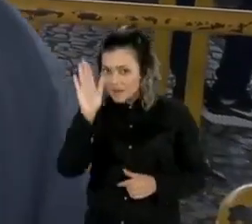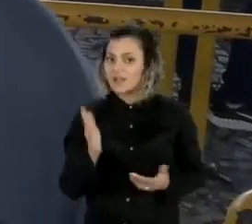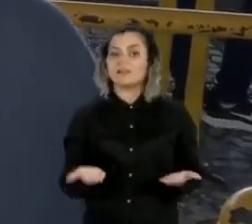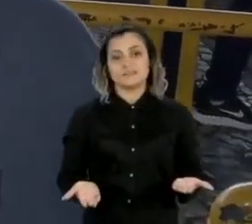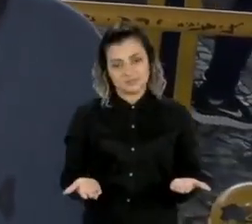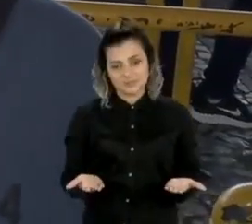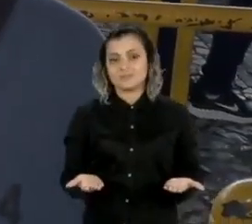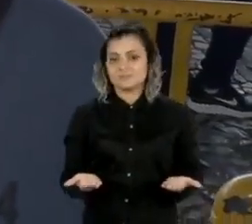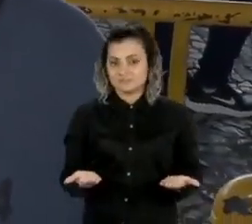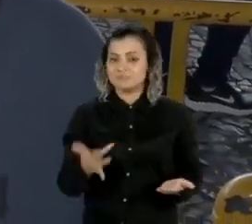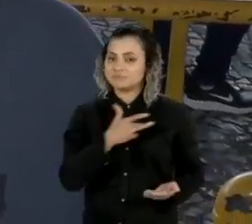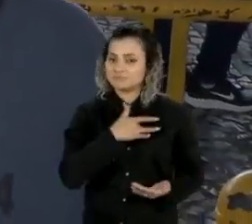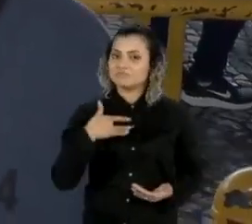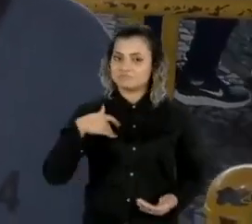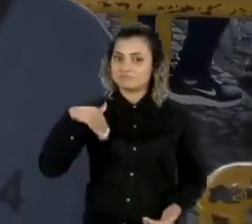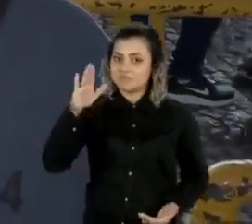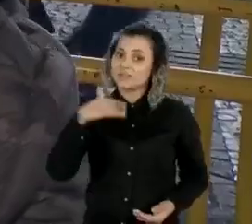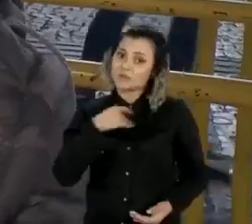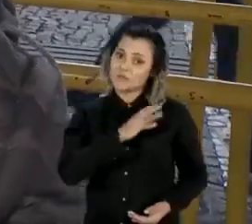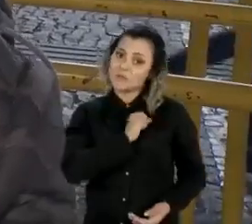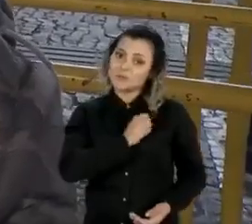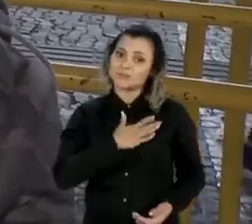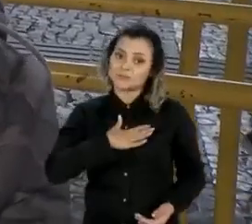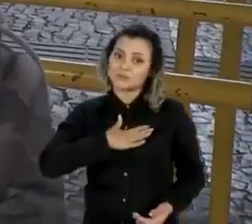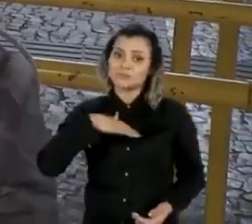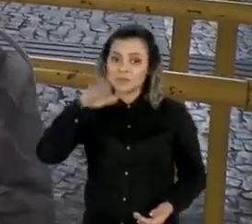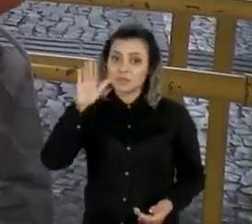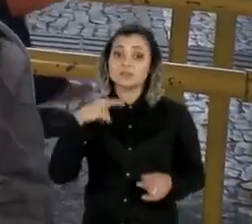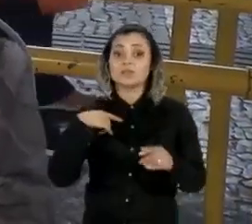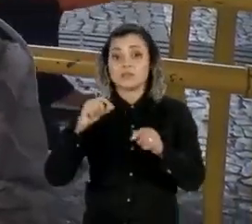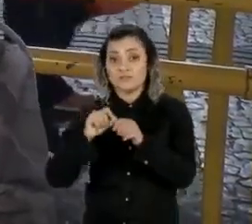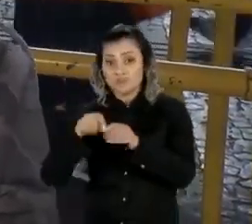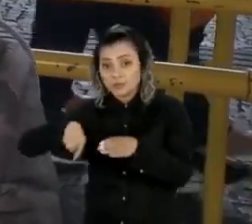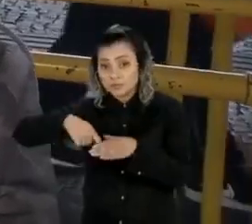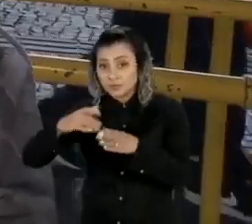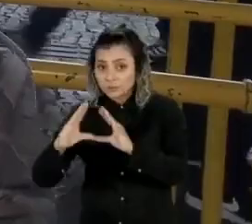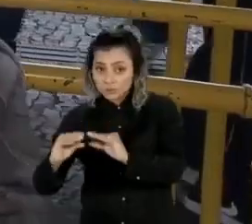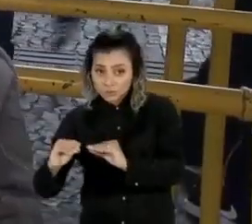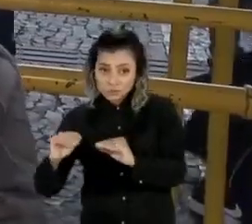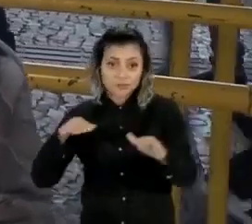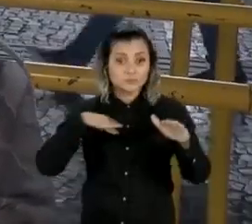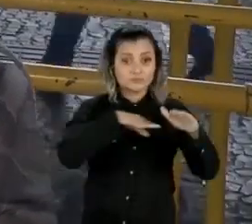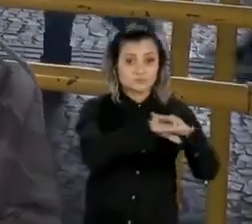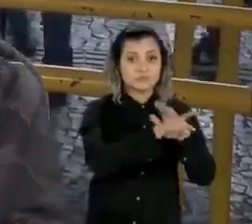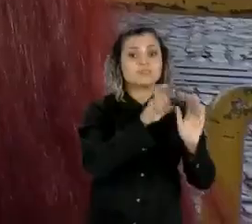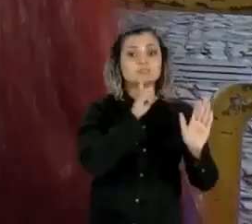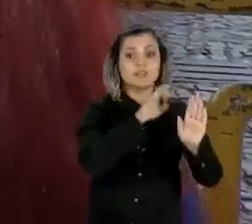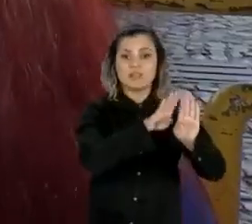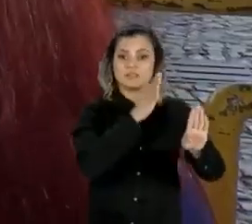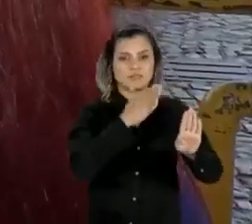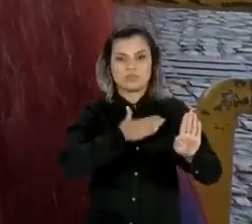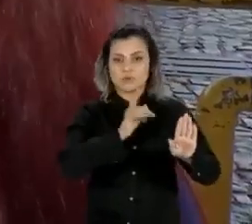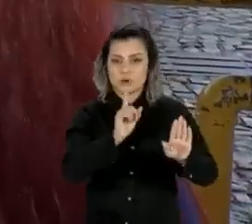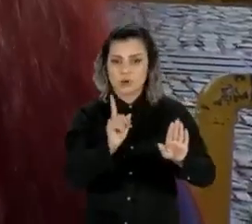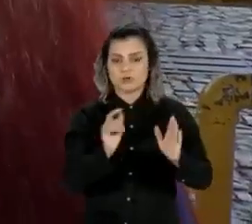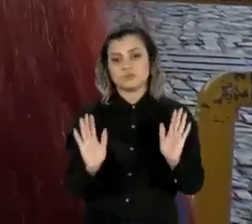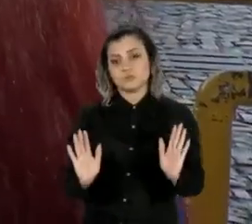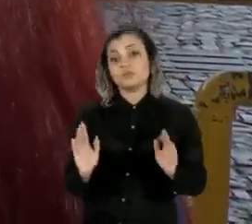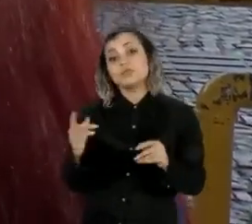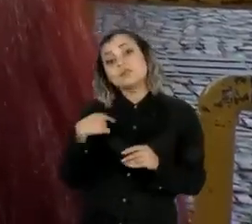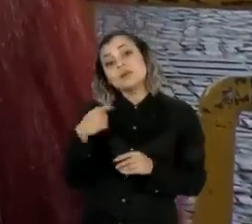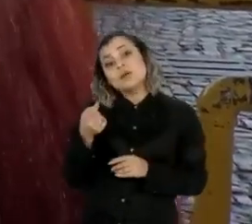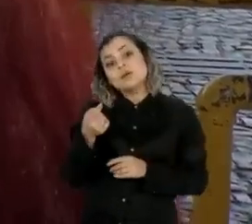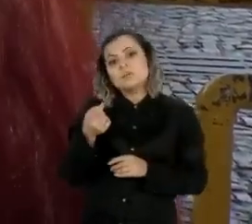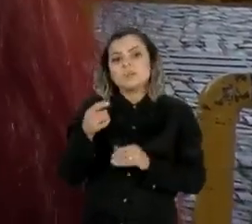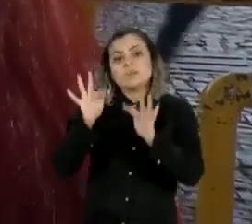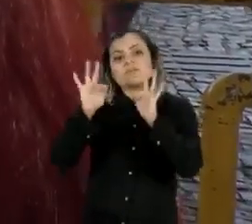né? Eu gosto mais. A gente faz à noite e deixa na geladeira e eu não curto muito. Quando tá mais próximo do final